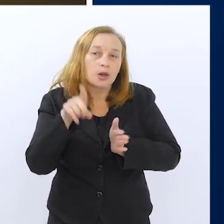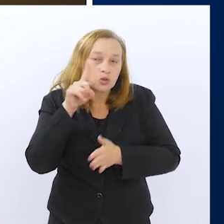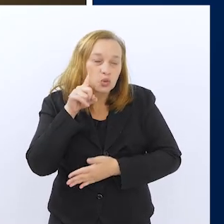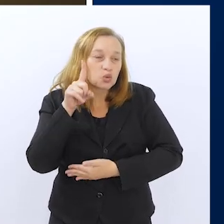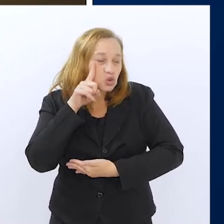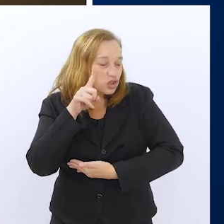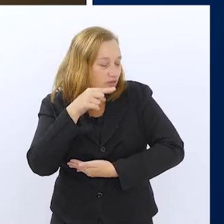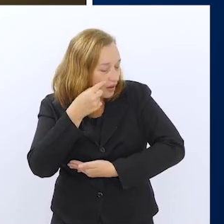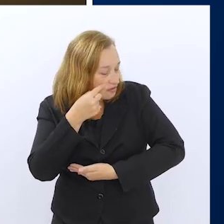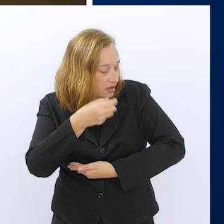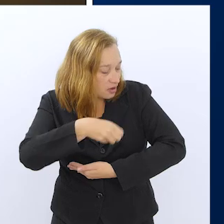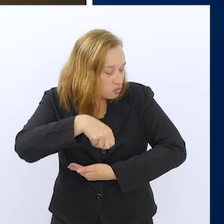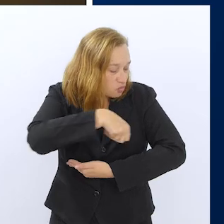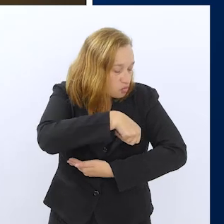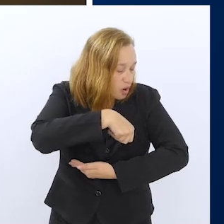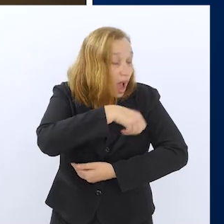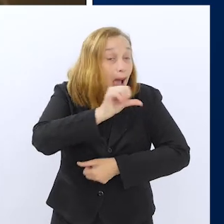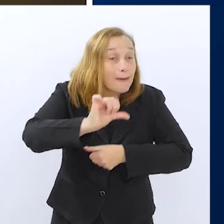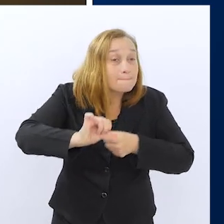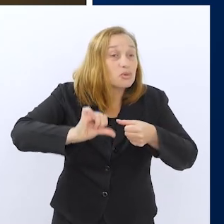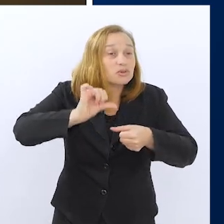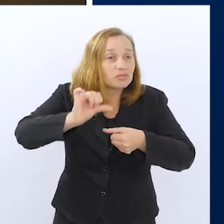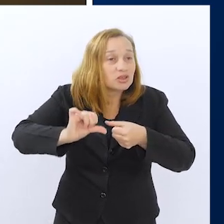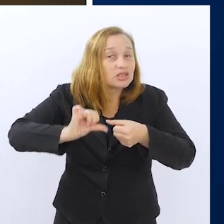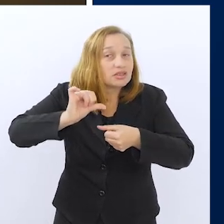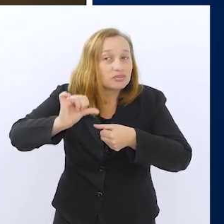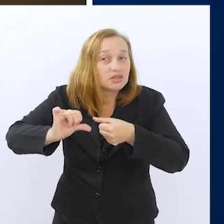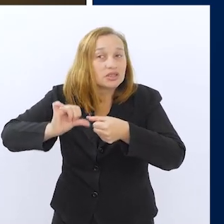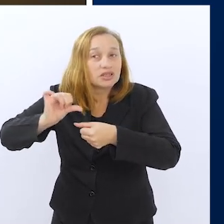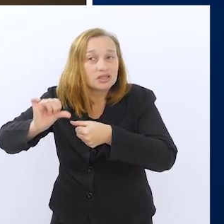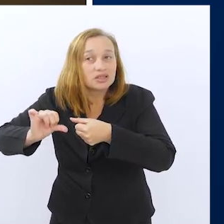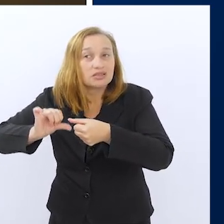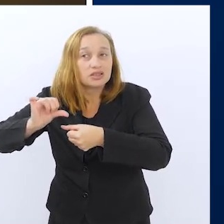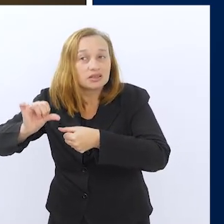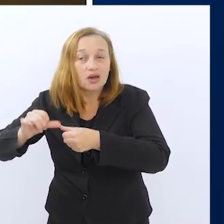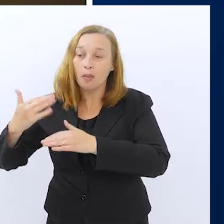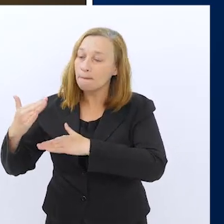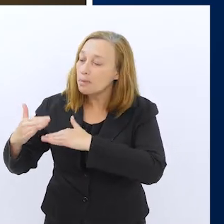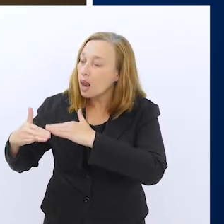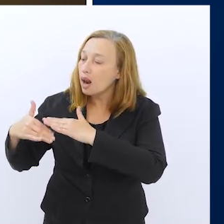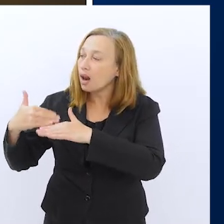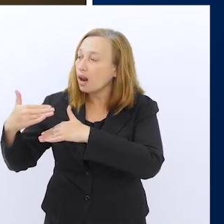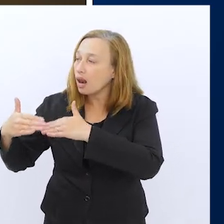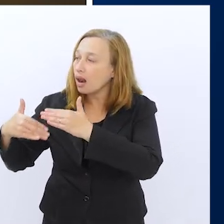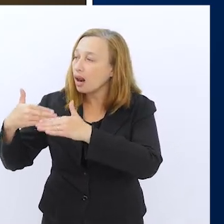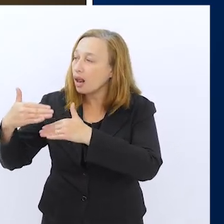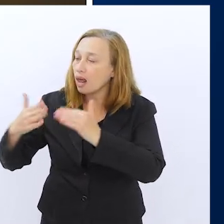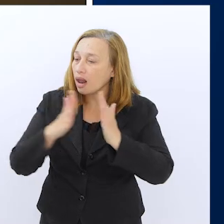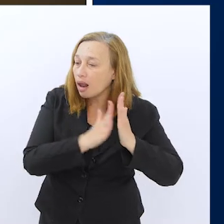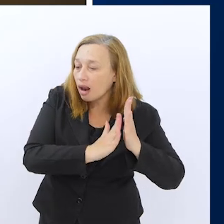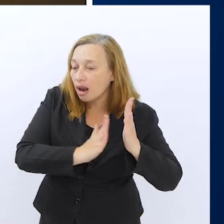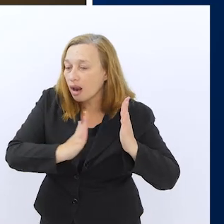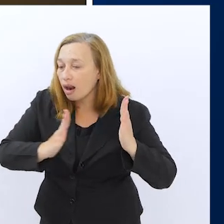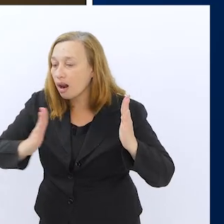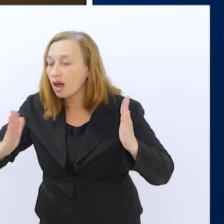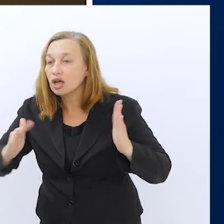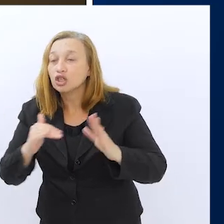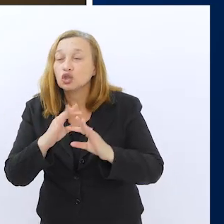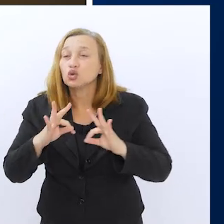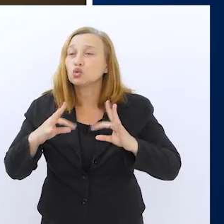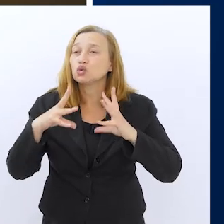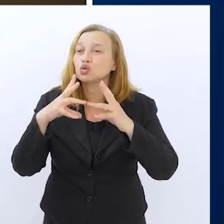instantaneamente, mas uma melhora ali de dias, meses, anos. É uma coisa a médio, a longo